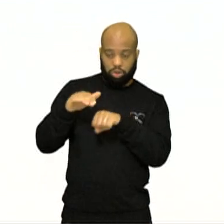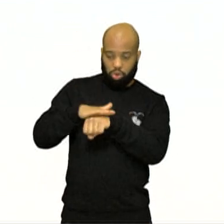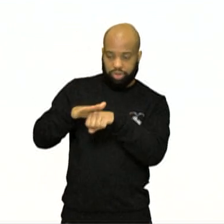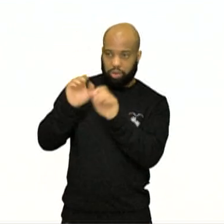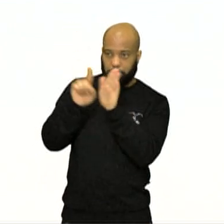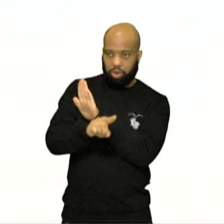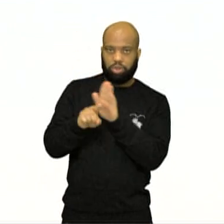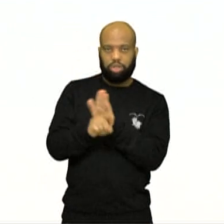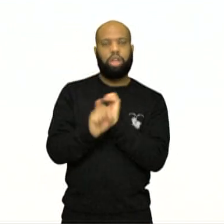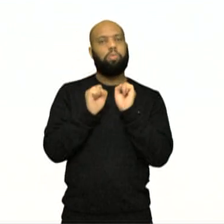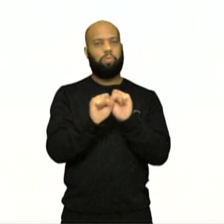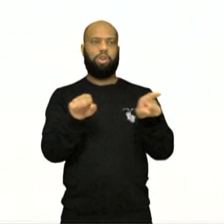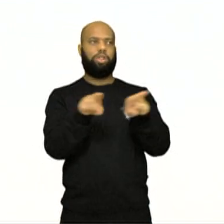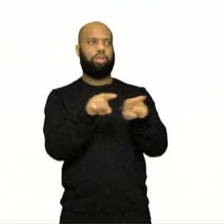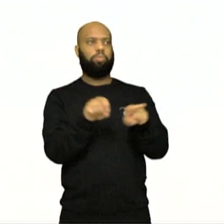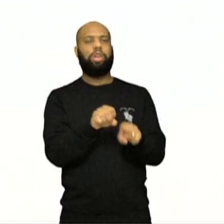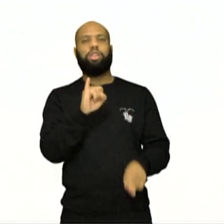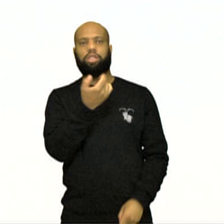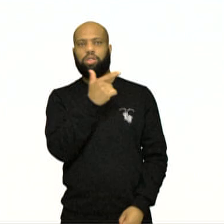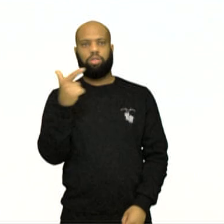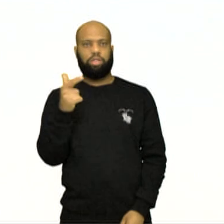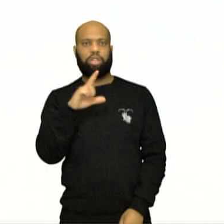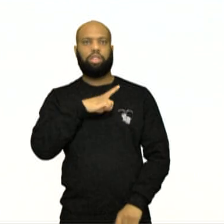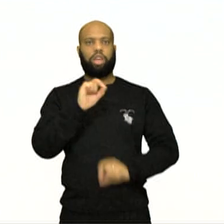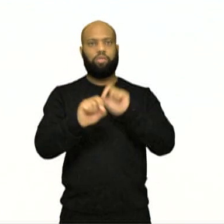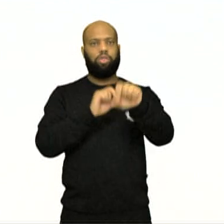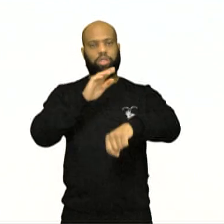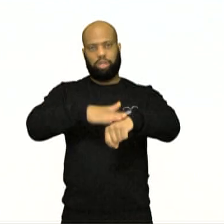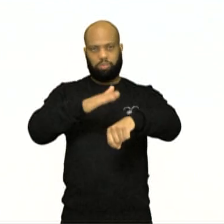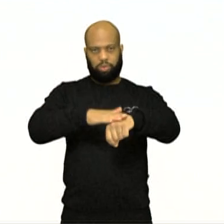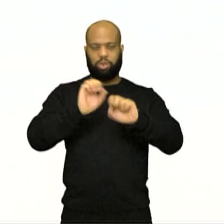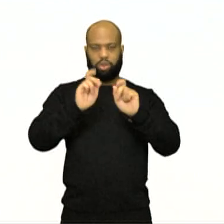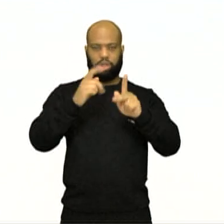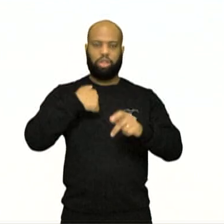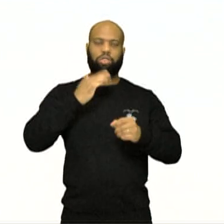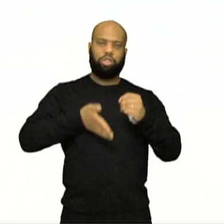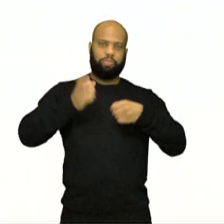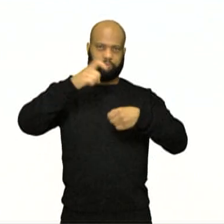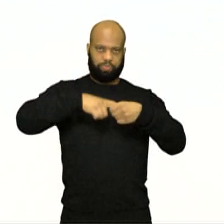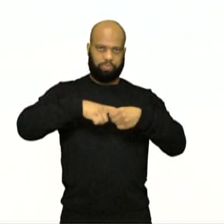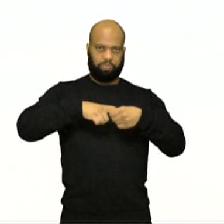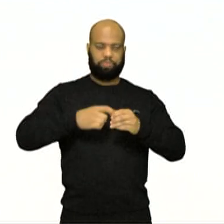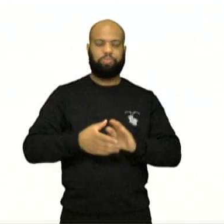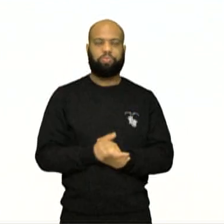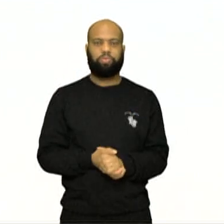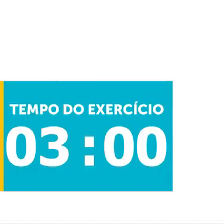conversar, beleza também. Caso contrário, por sua conta própria aí. Já volto, pessoal, vamos lá.